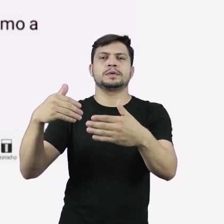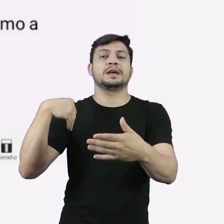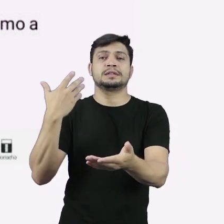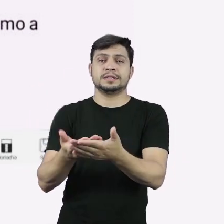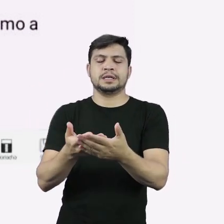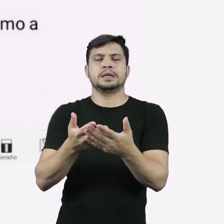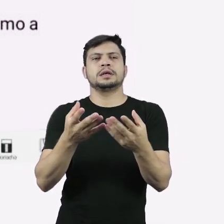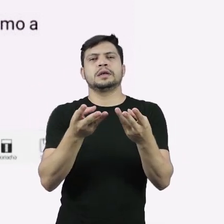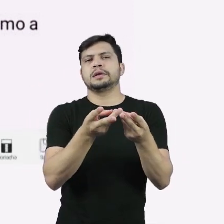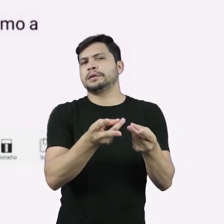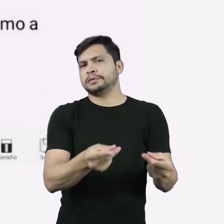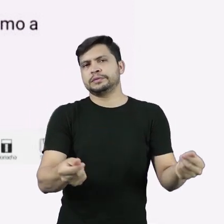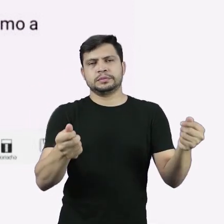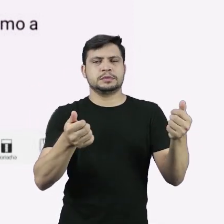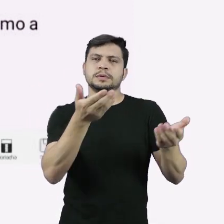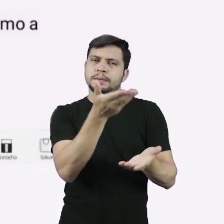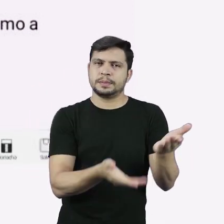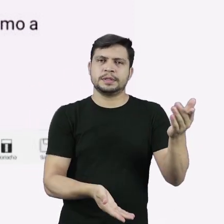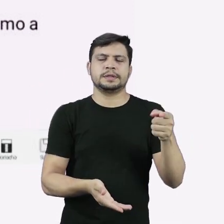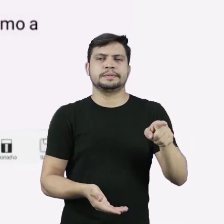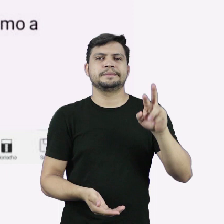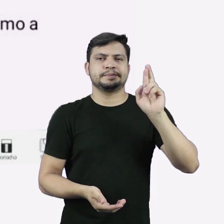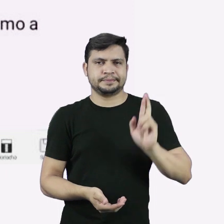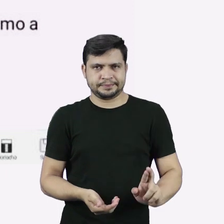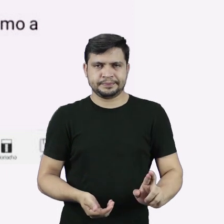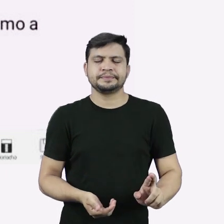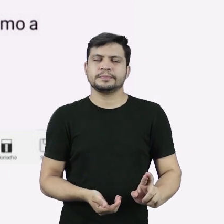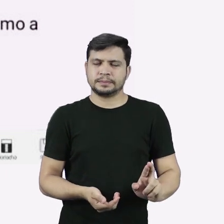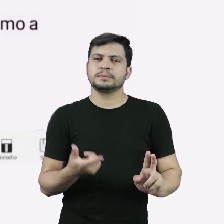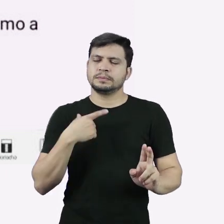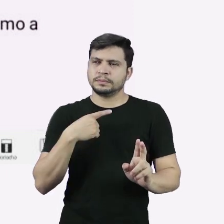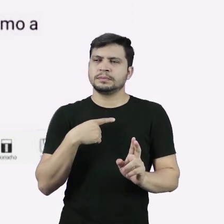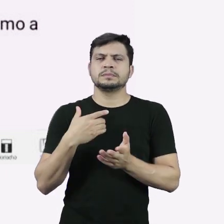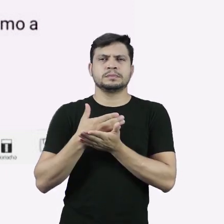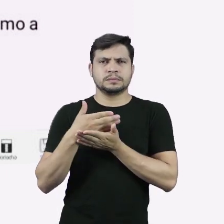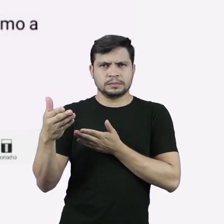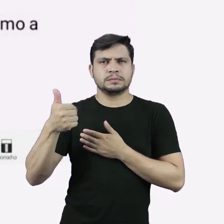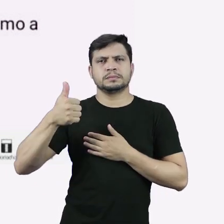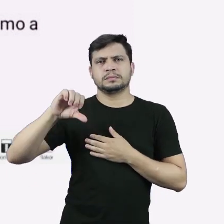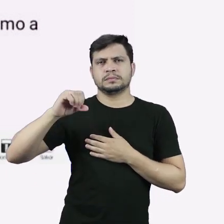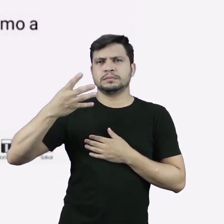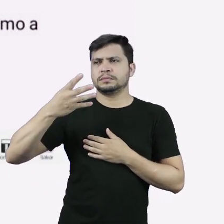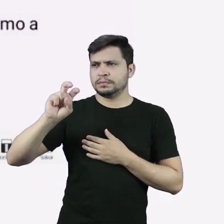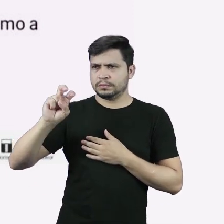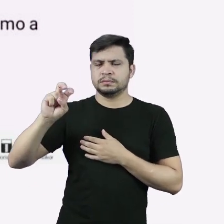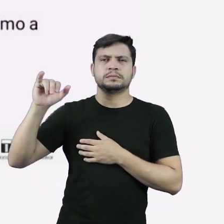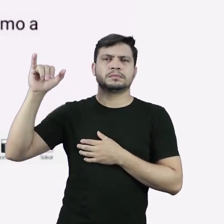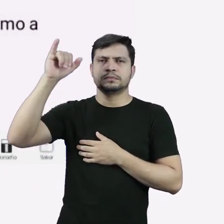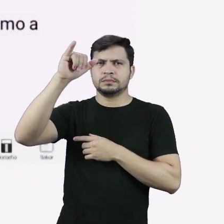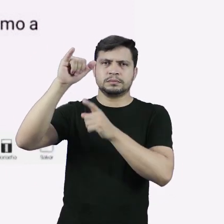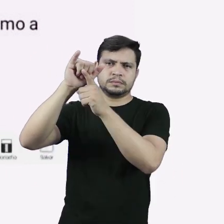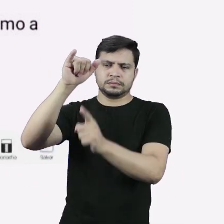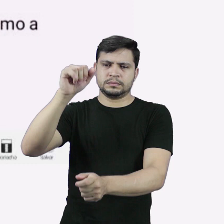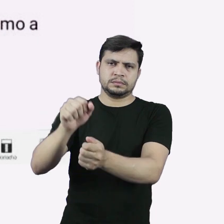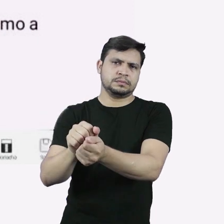Veja, o Hobsbawm está colocando aqui, desde o lançamento das bombas atômicas em 1945 até a